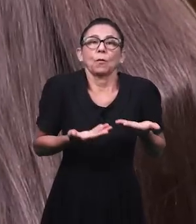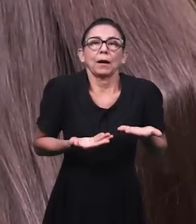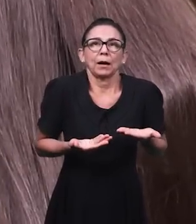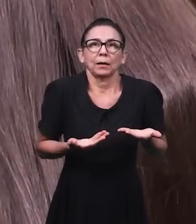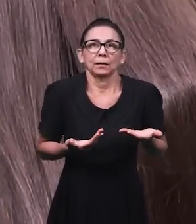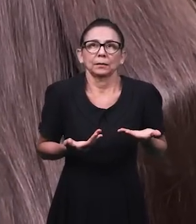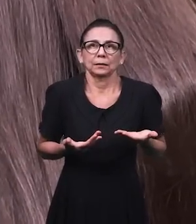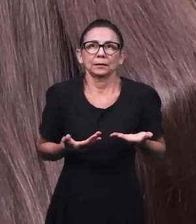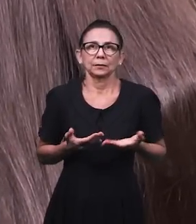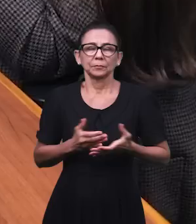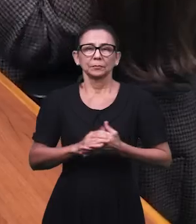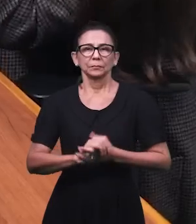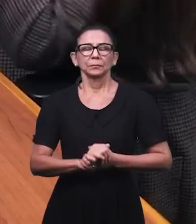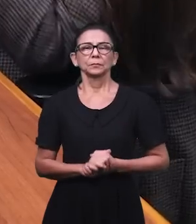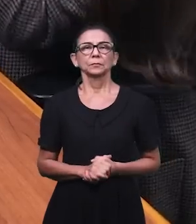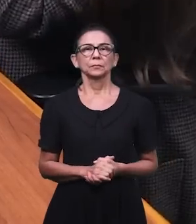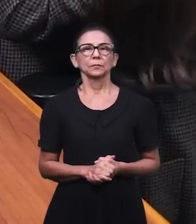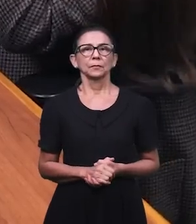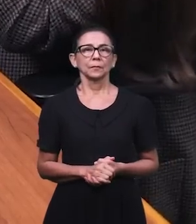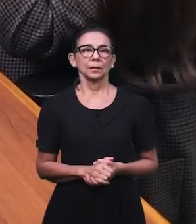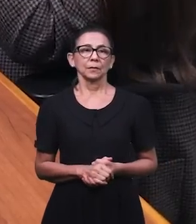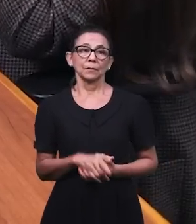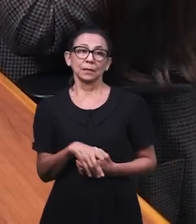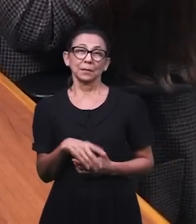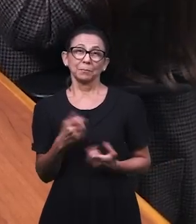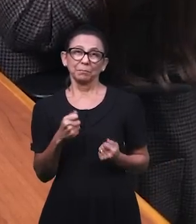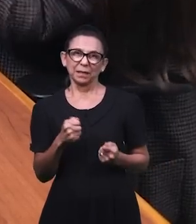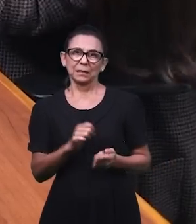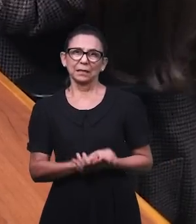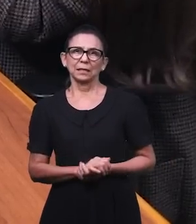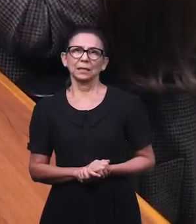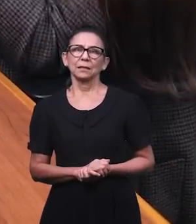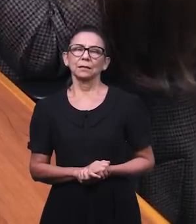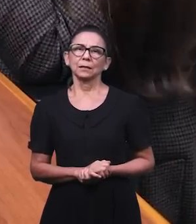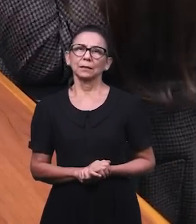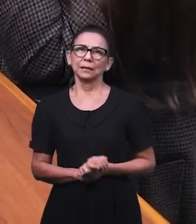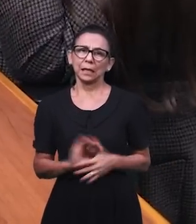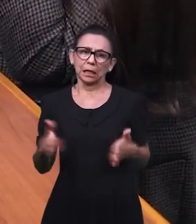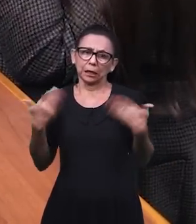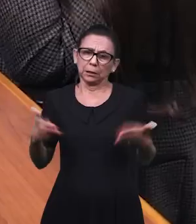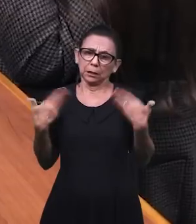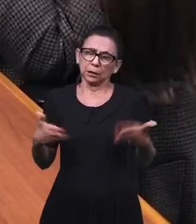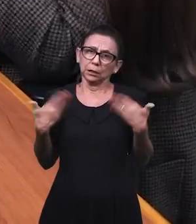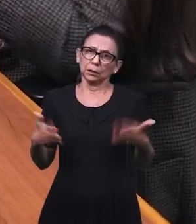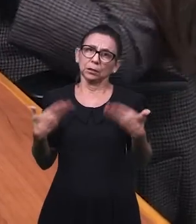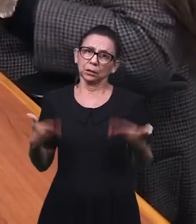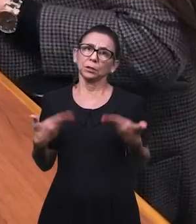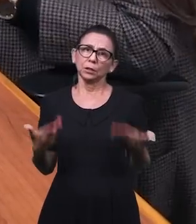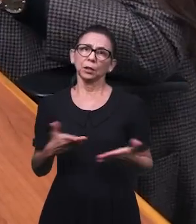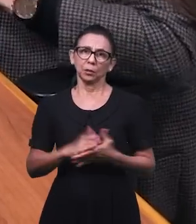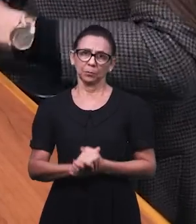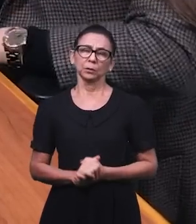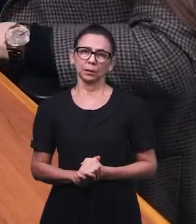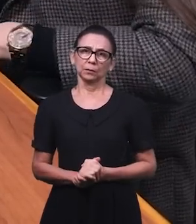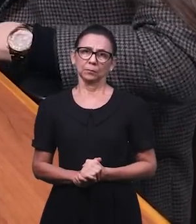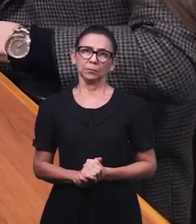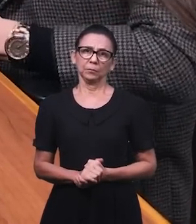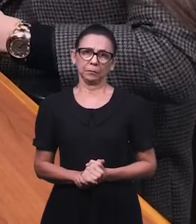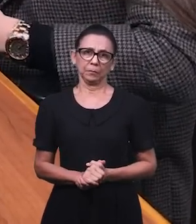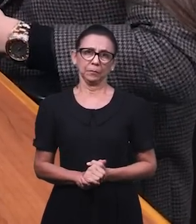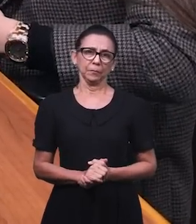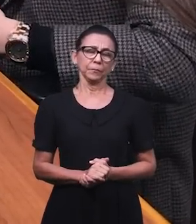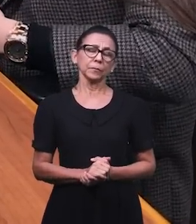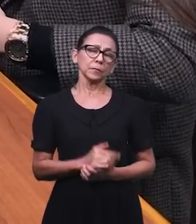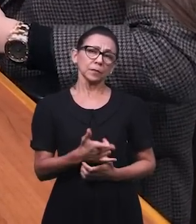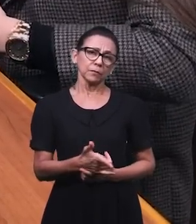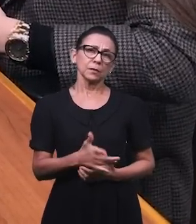que eu posso dizer? Quando a pessoa tem... Né? Se você não tem aquela pegada na medicina, não vai dar certo. Você não vai ser feliz, você vai ter que trabalhar demais.